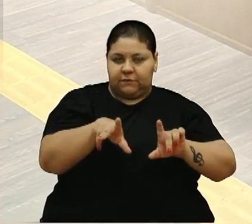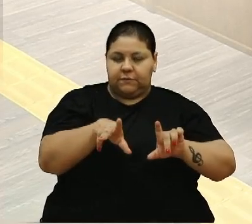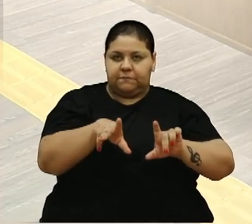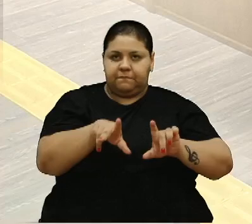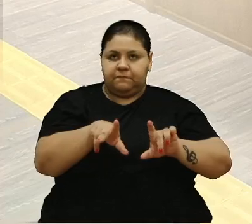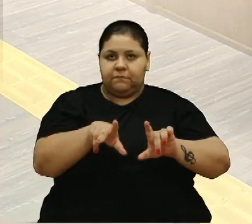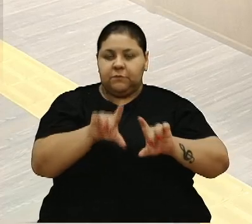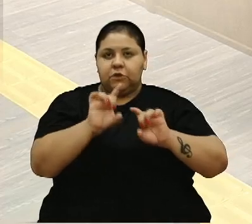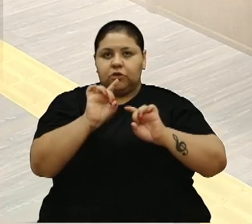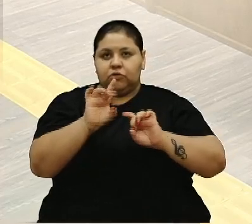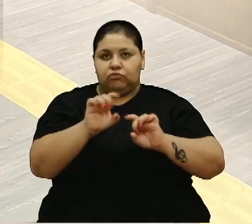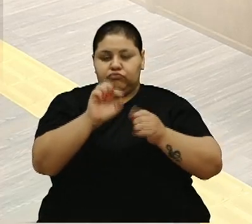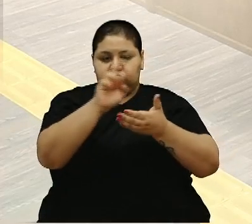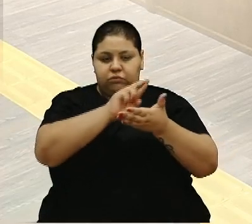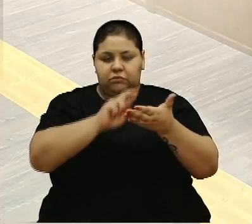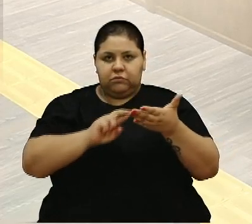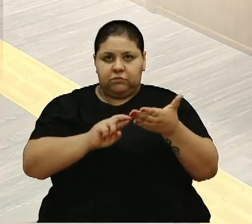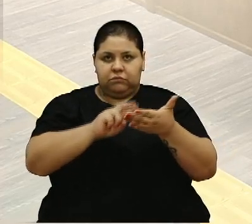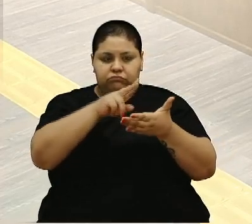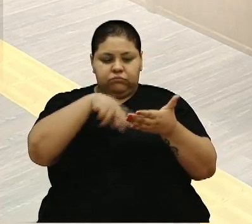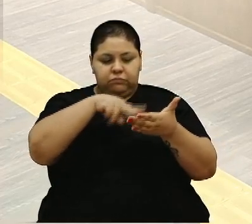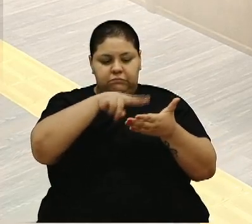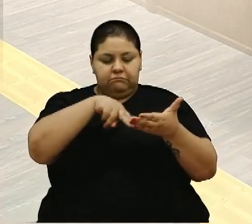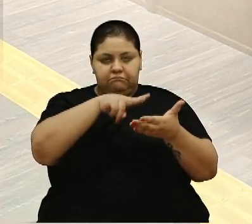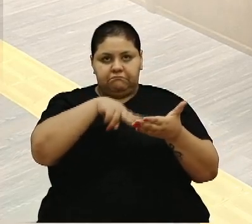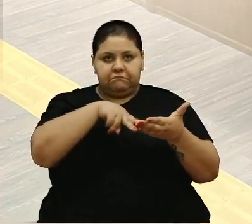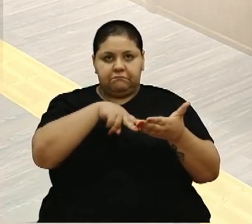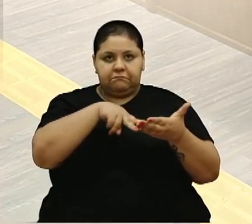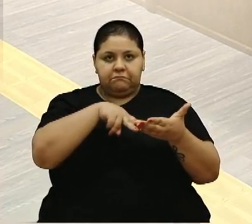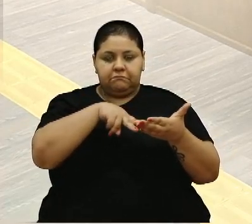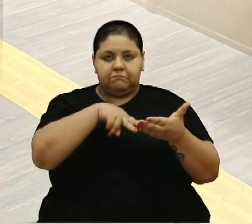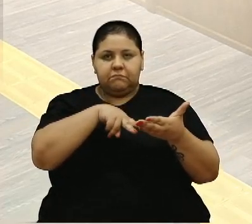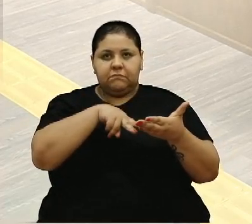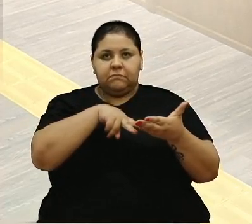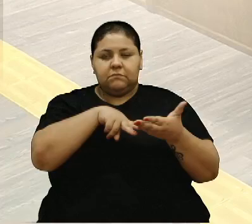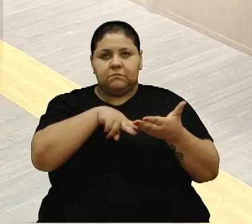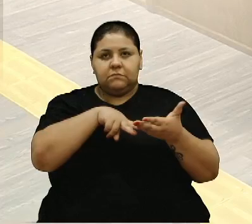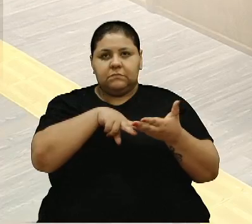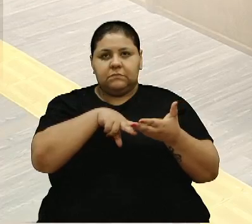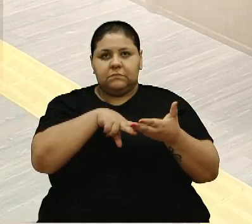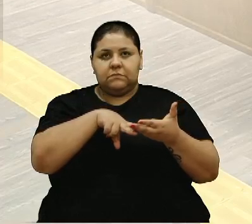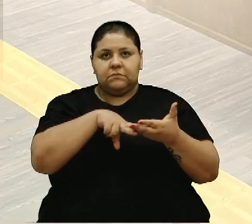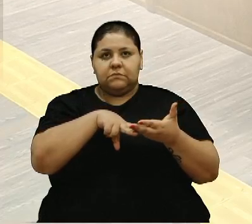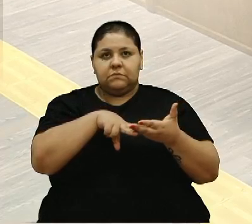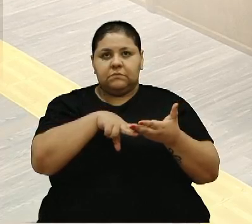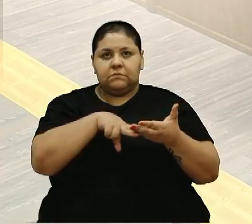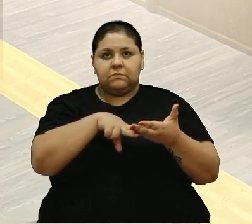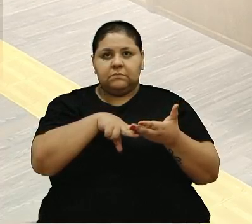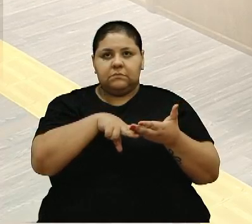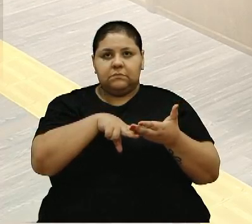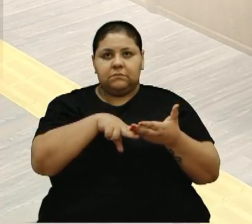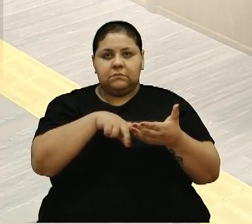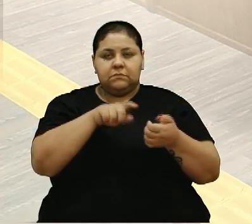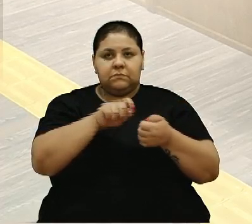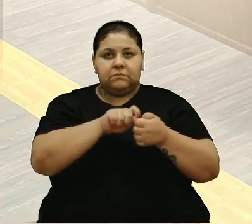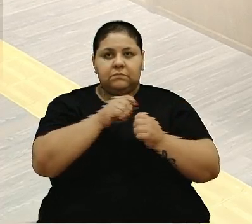Só vamos pegar o relatório aqui para fazer a solicitação.